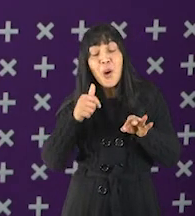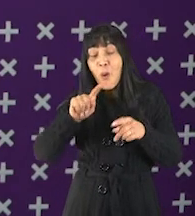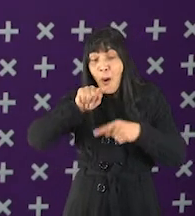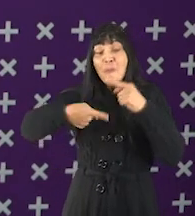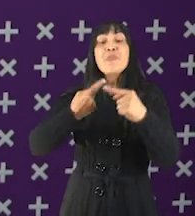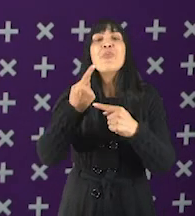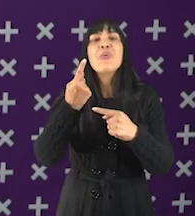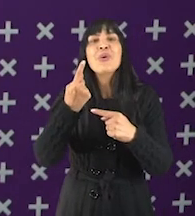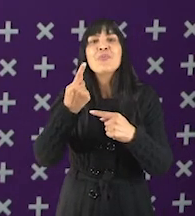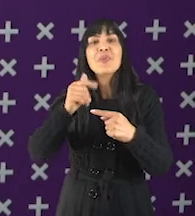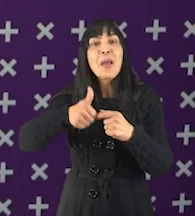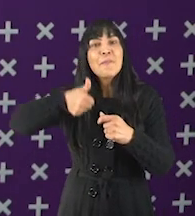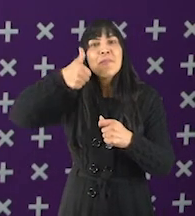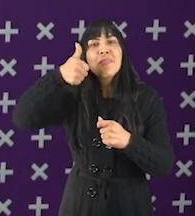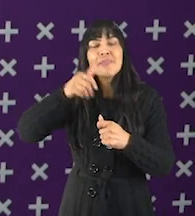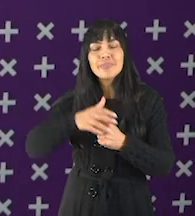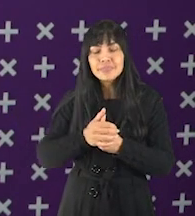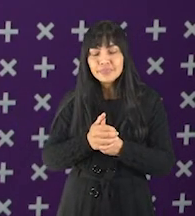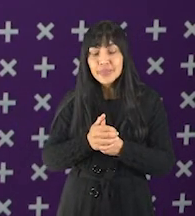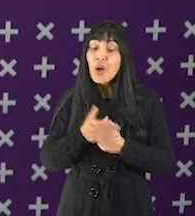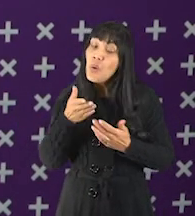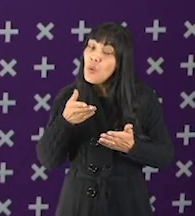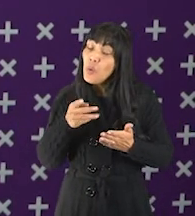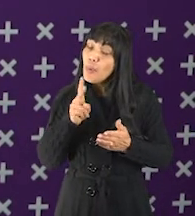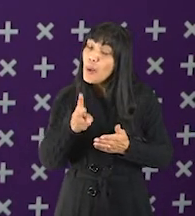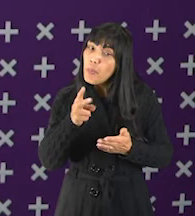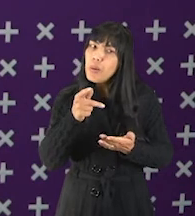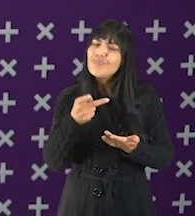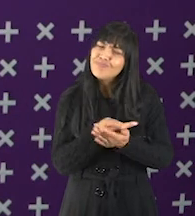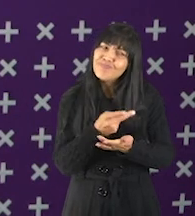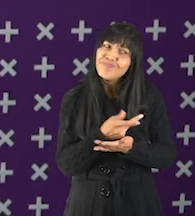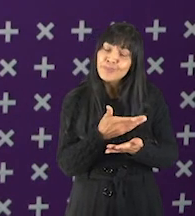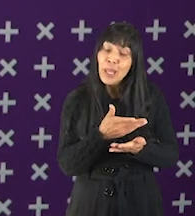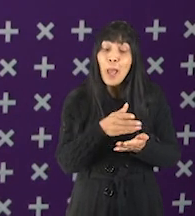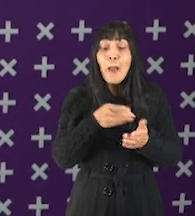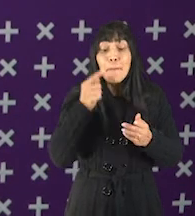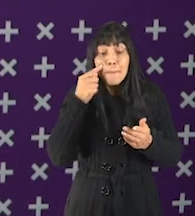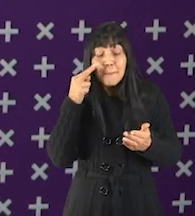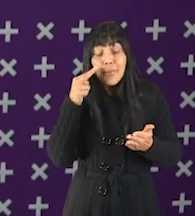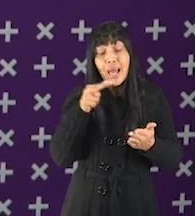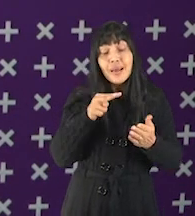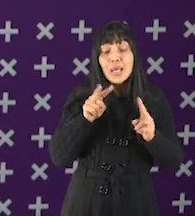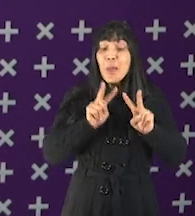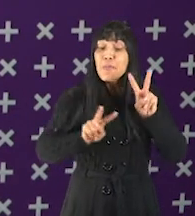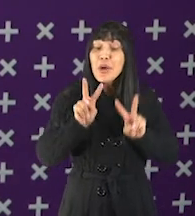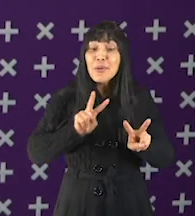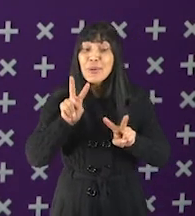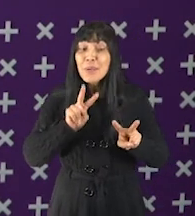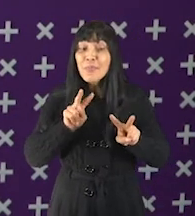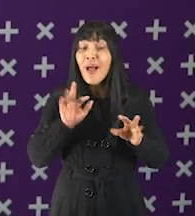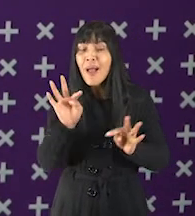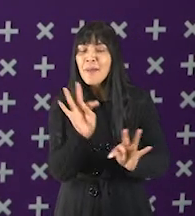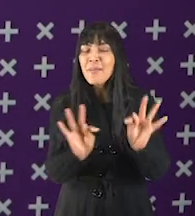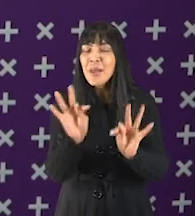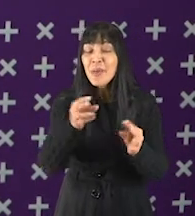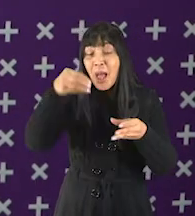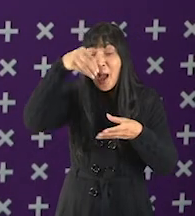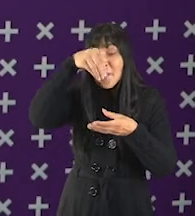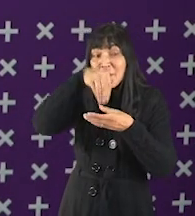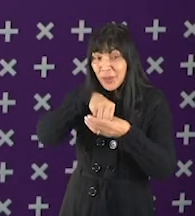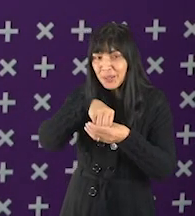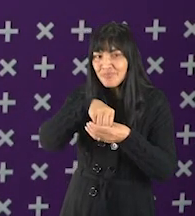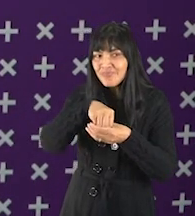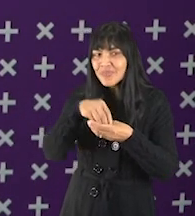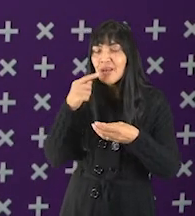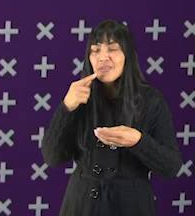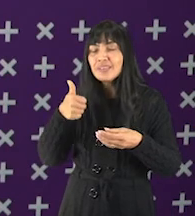muito maior. Obviamente, a gente vai continuar errando, né? Mas o processo, o conhecimento das pessoas e a tecnologia faz com